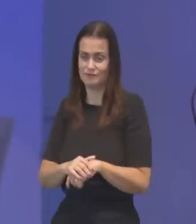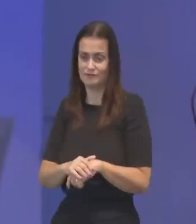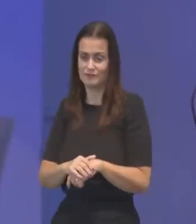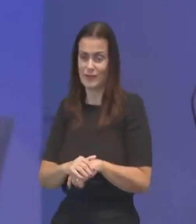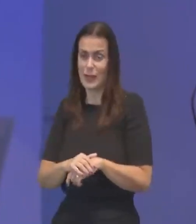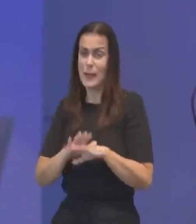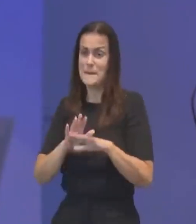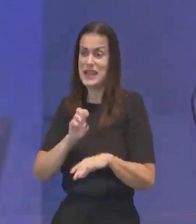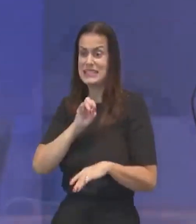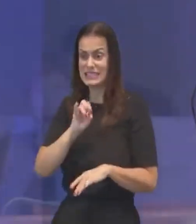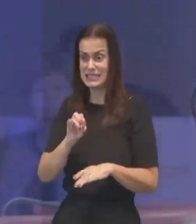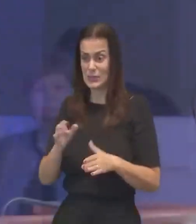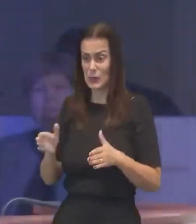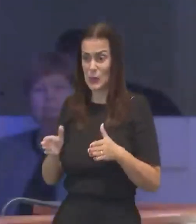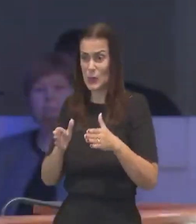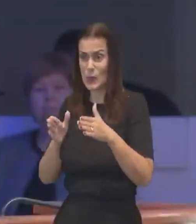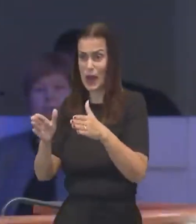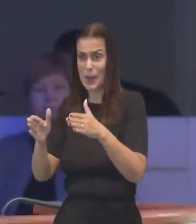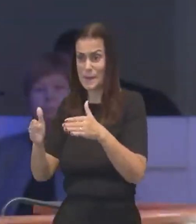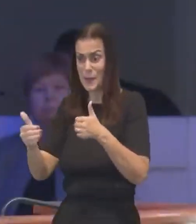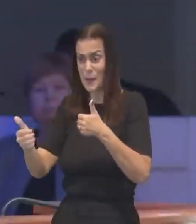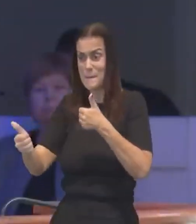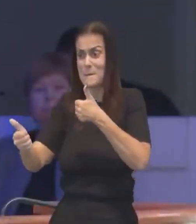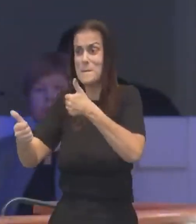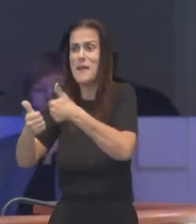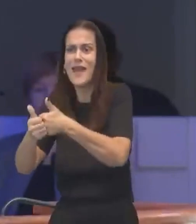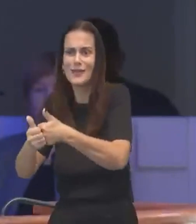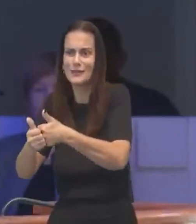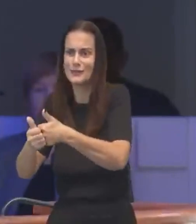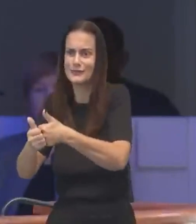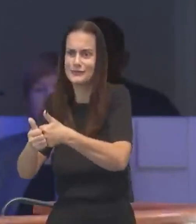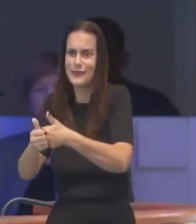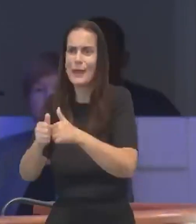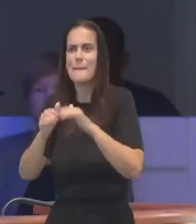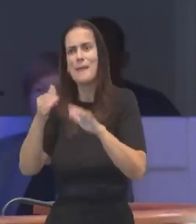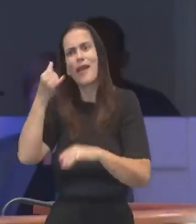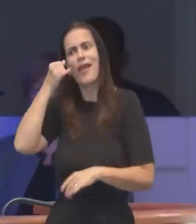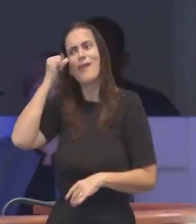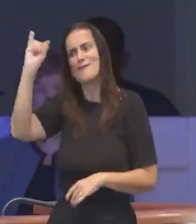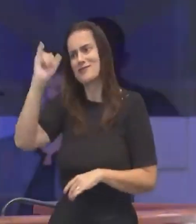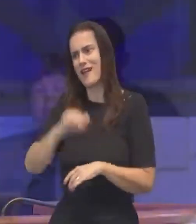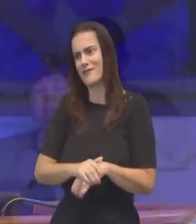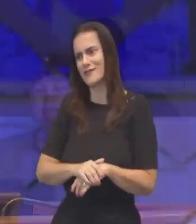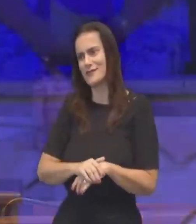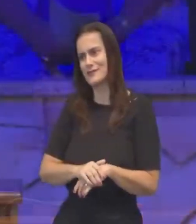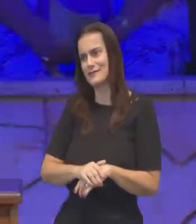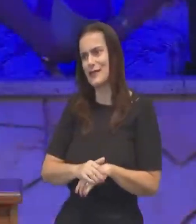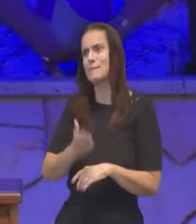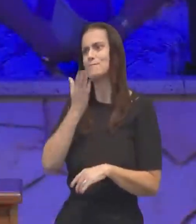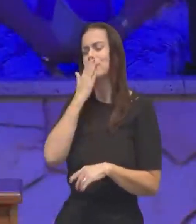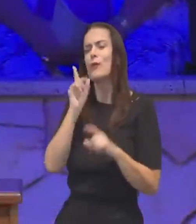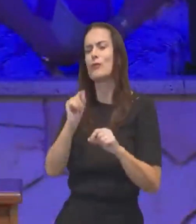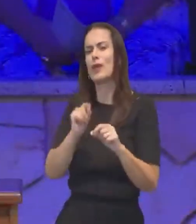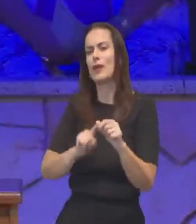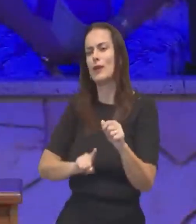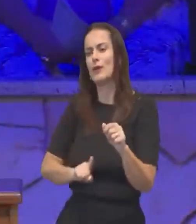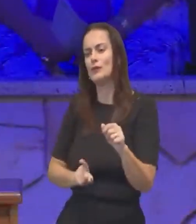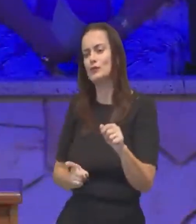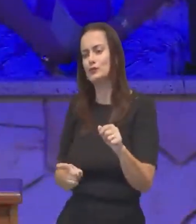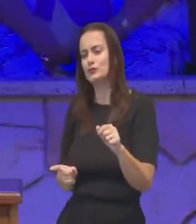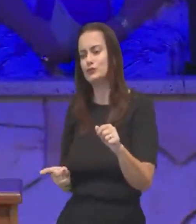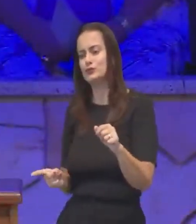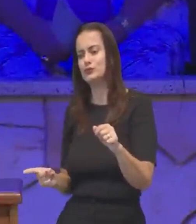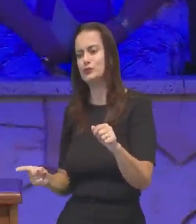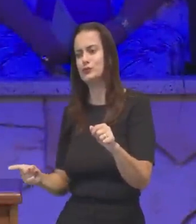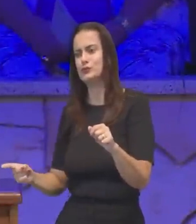economizava mais ou menos de 2 a 3 dias de viagem. Segundo, a estrada que conduzia a Samaria era uma